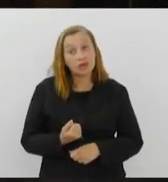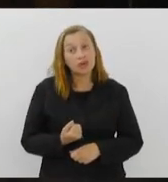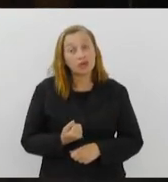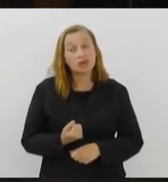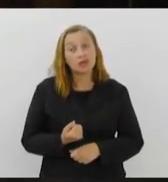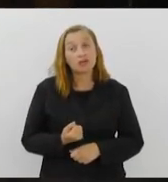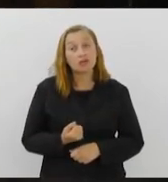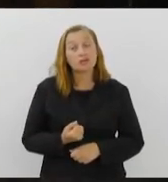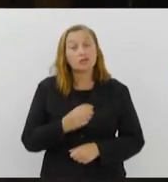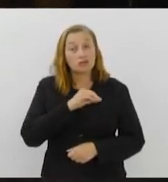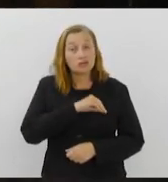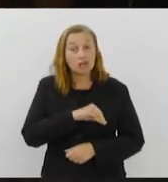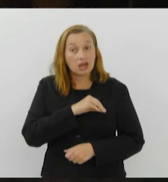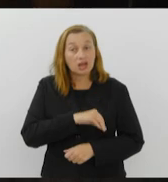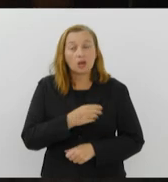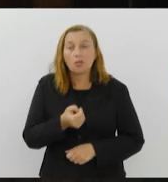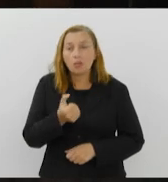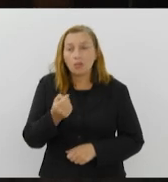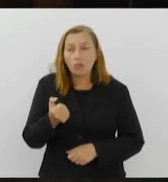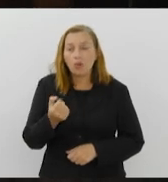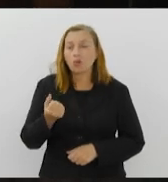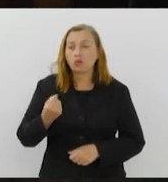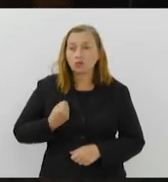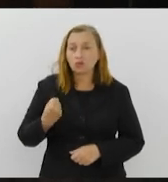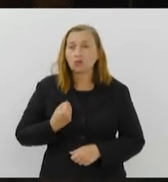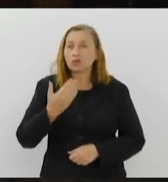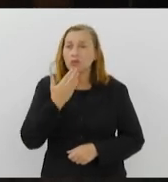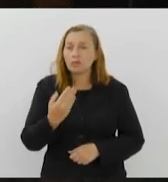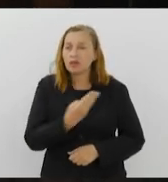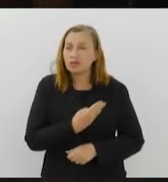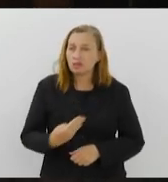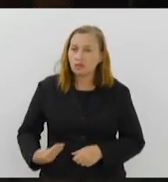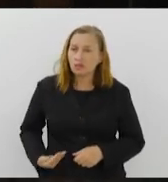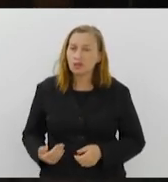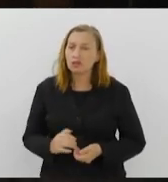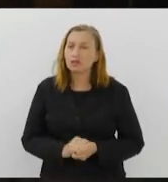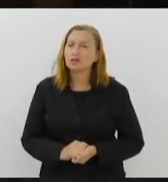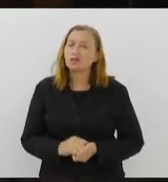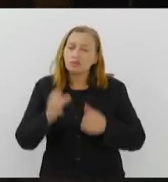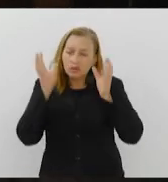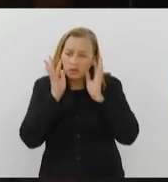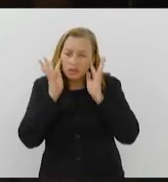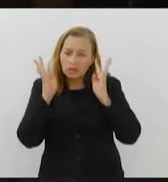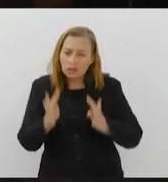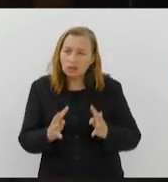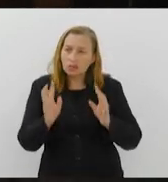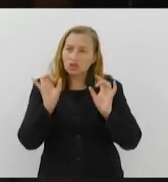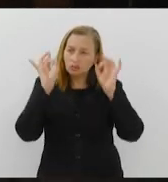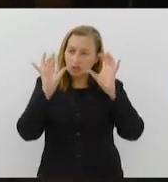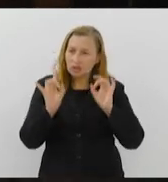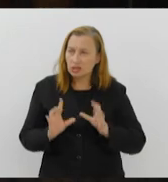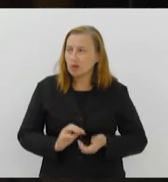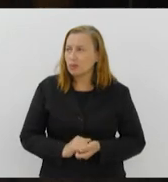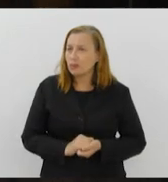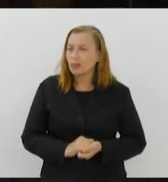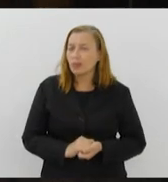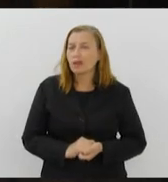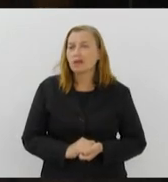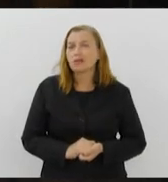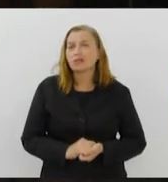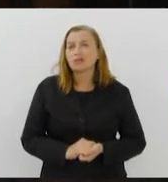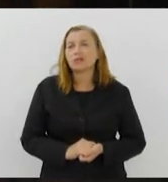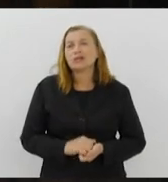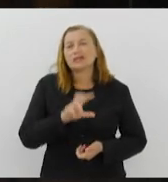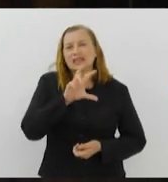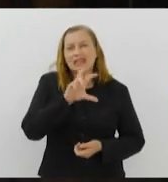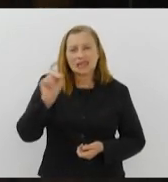gratificações. São poucos, um número pequeno. Eu peço ao governador que dê uma atenção especial a essa situação, porque são cerca de